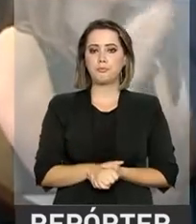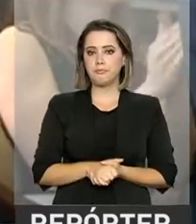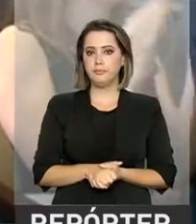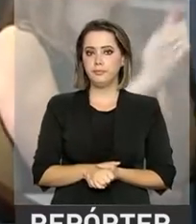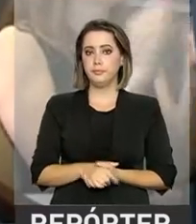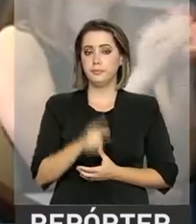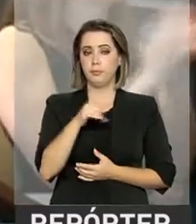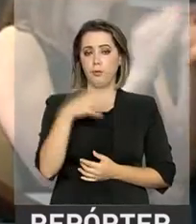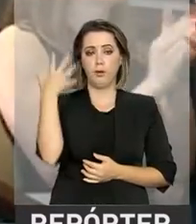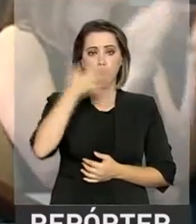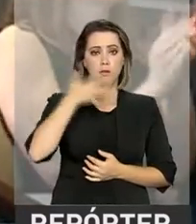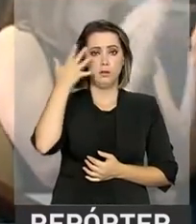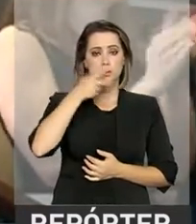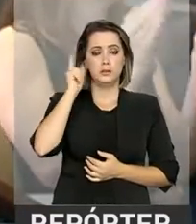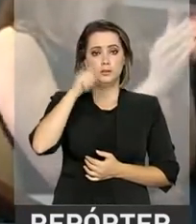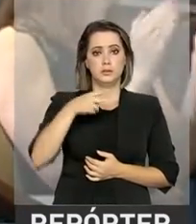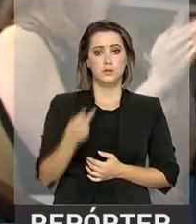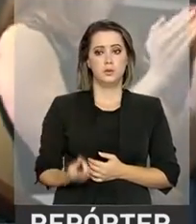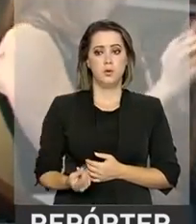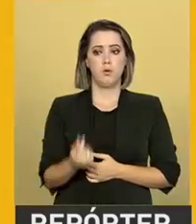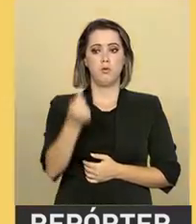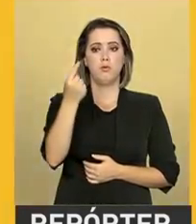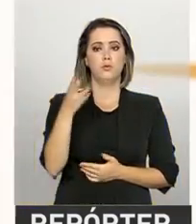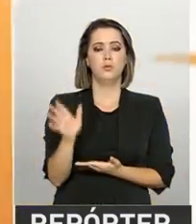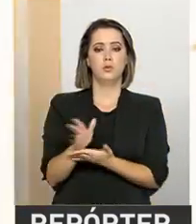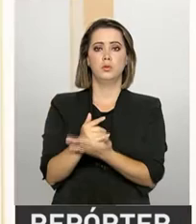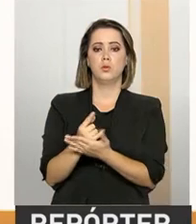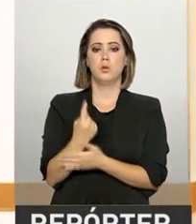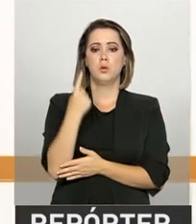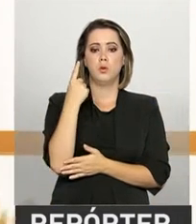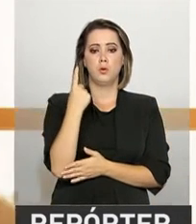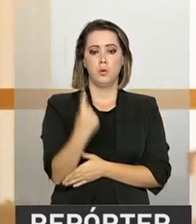a euforia do ministro está no valor arrecadado,